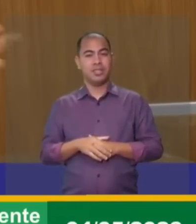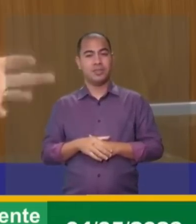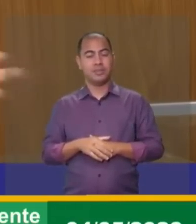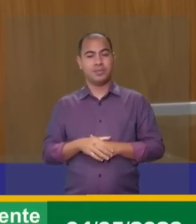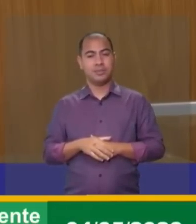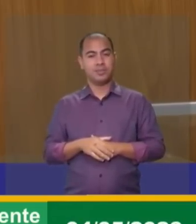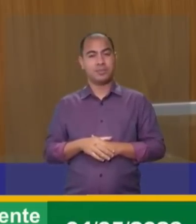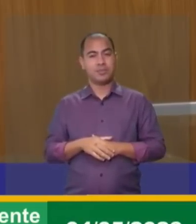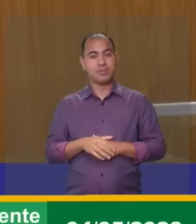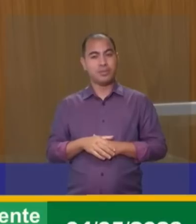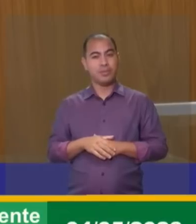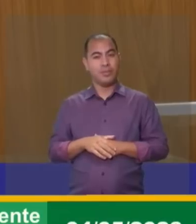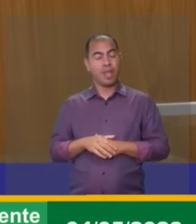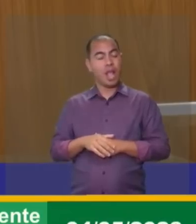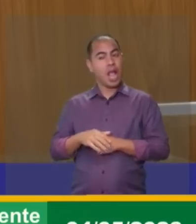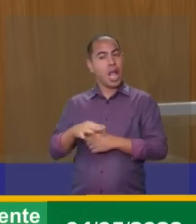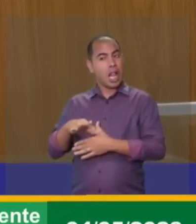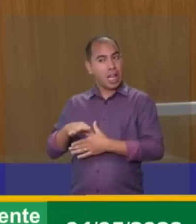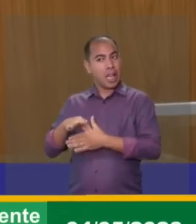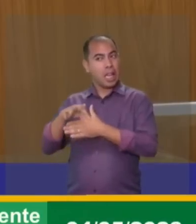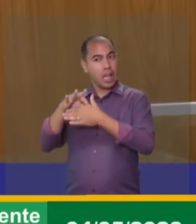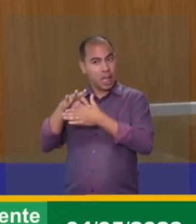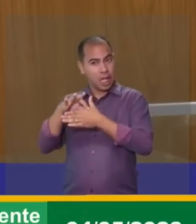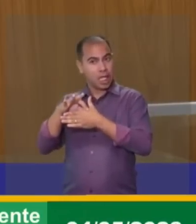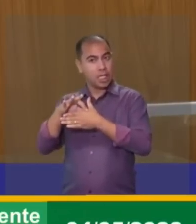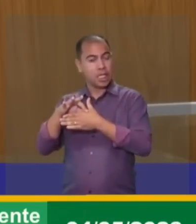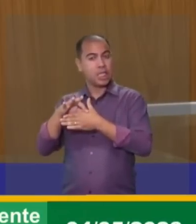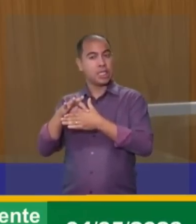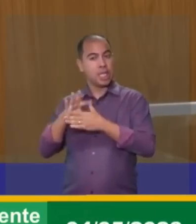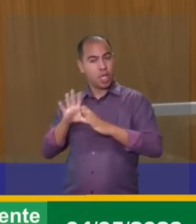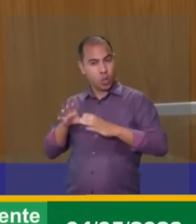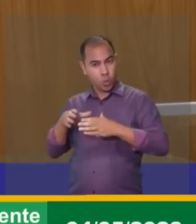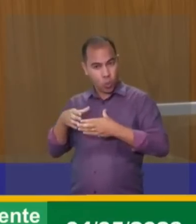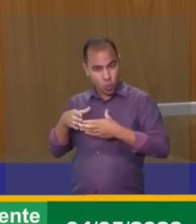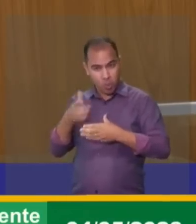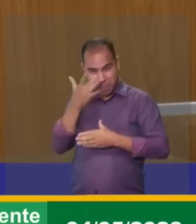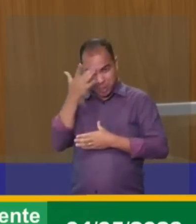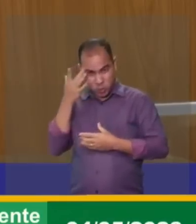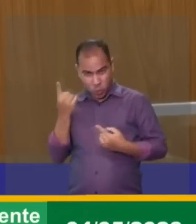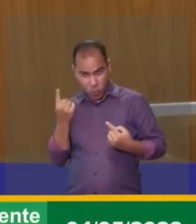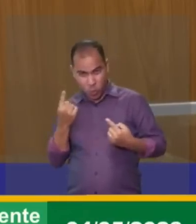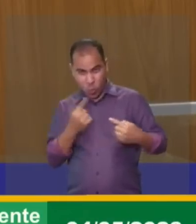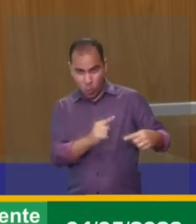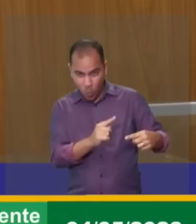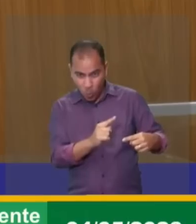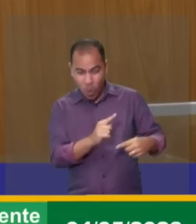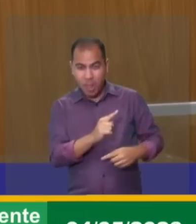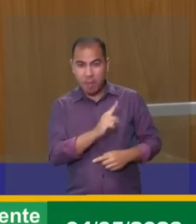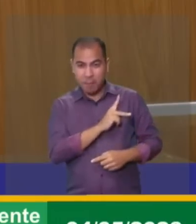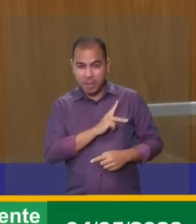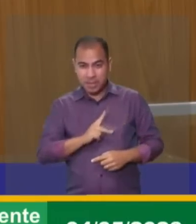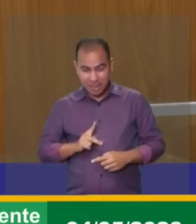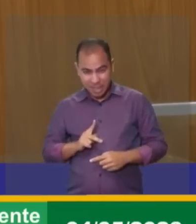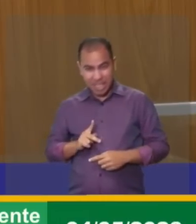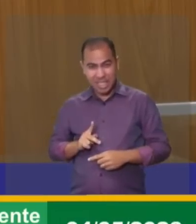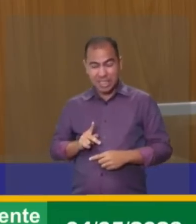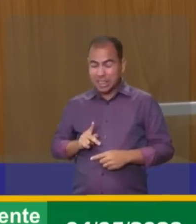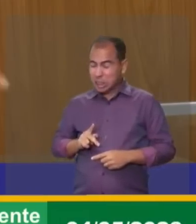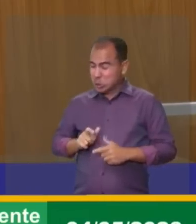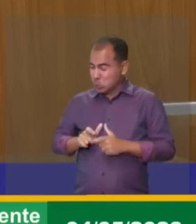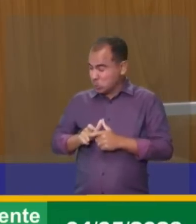dessas pessoas que vem aqui denegrir a imagem do presidente ele é tão grande que pela primeira vez